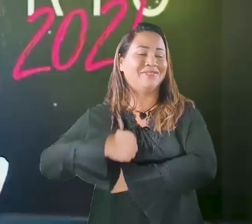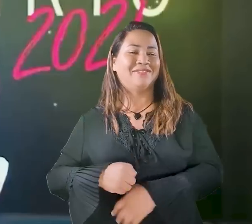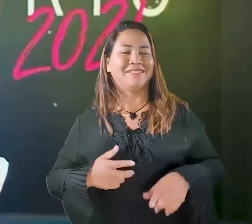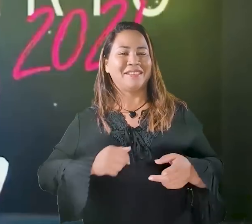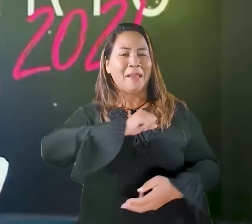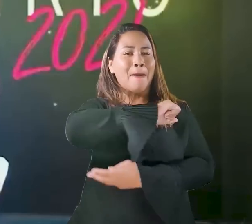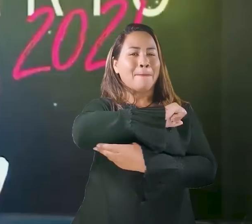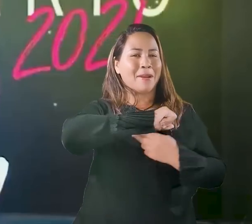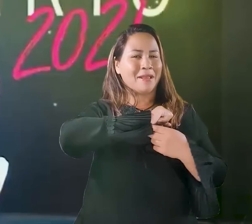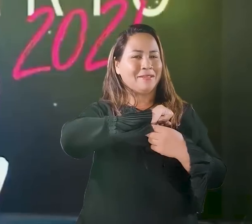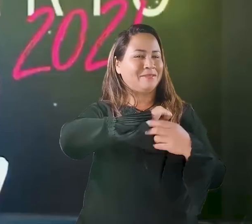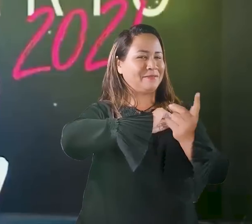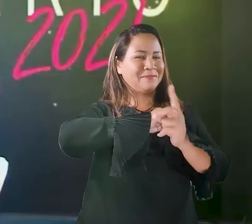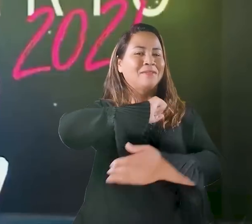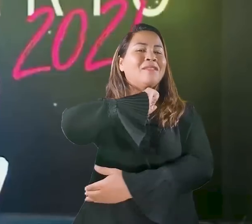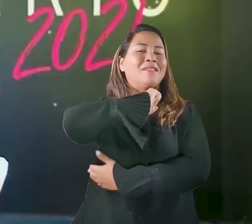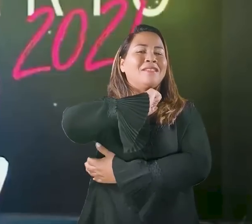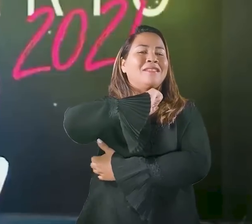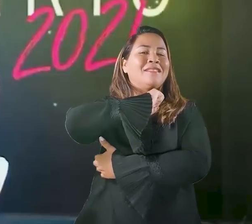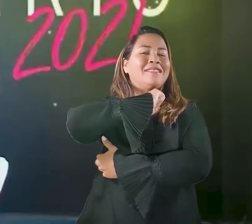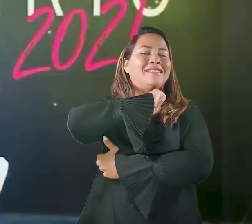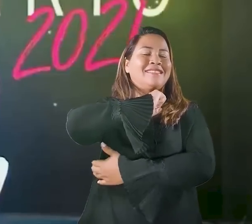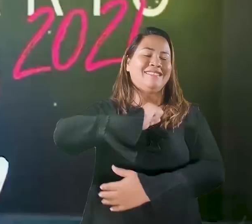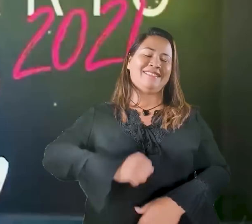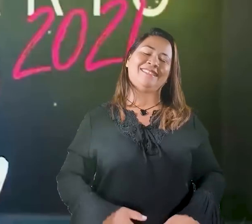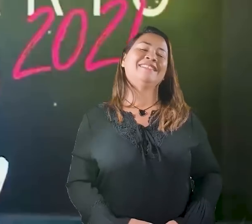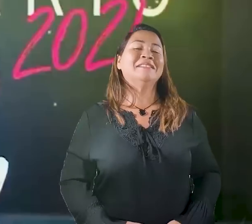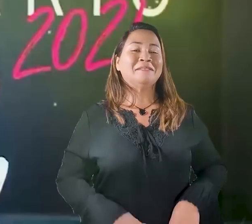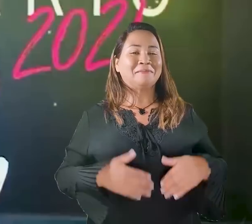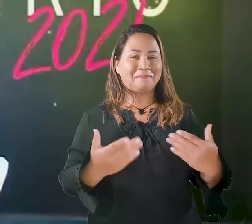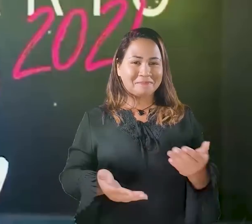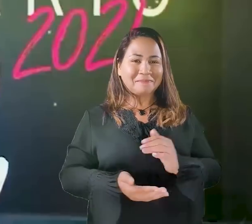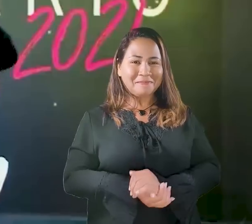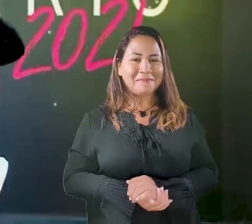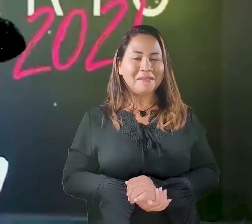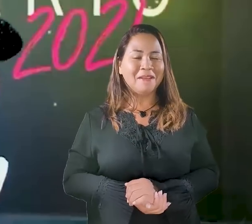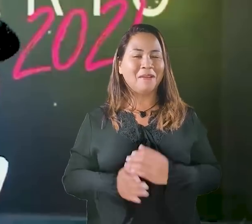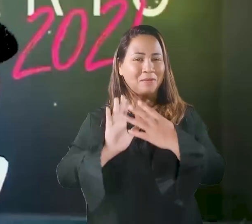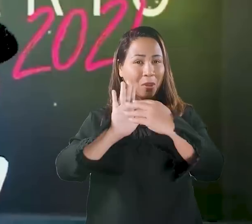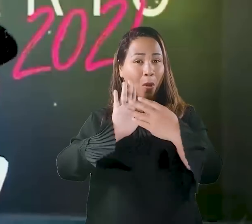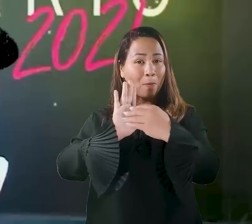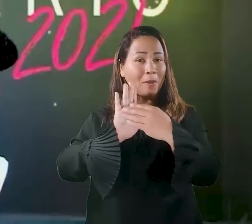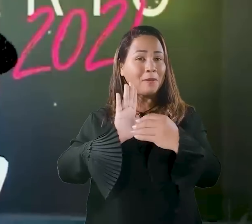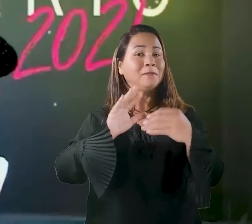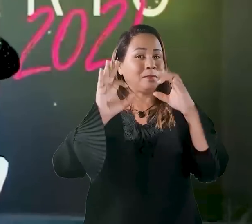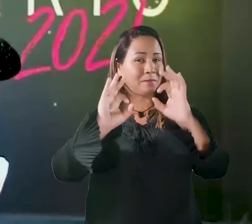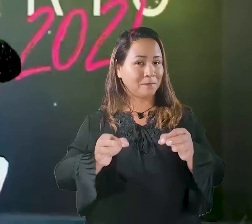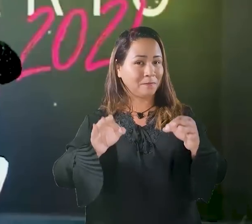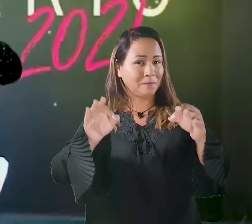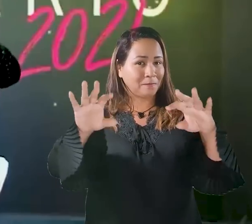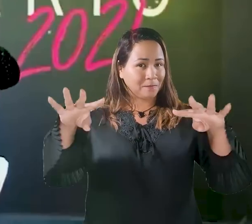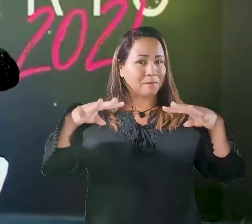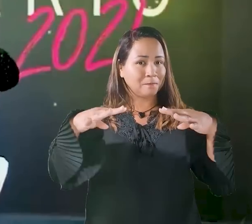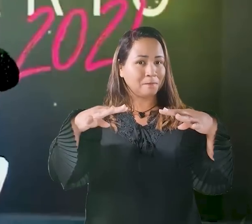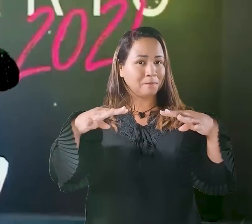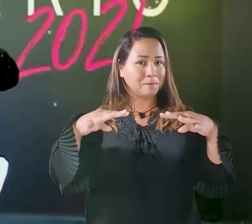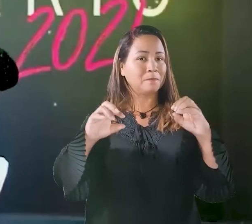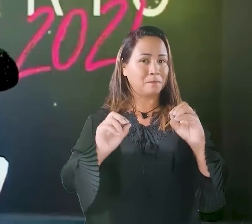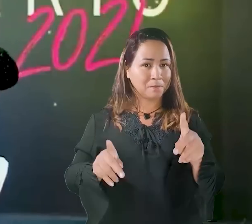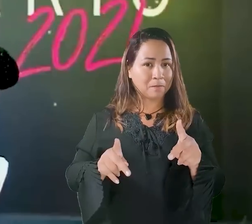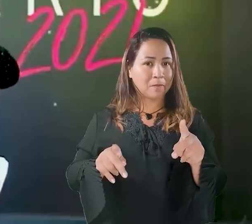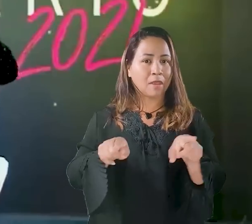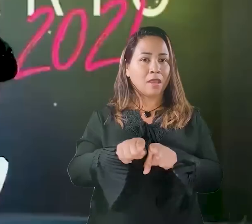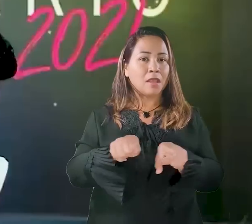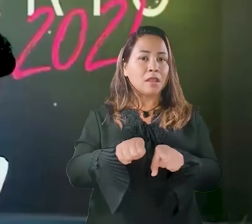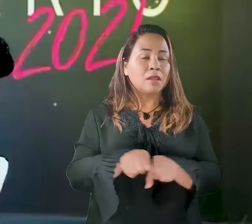que tá certo a vida toda, eu aqui, embaixo do braço. Pro homem, embaixo do braço é aqui. É verdade. Então, na axila. No sutiã,